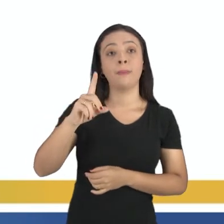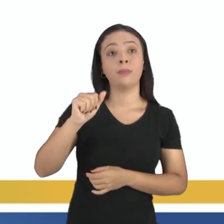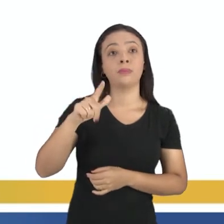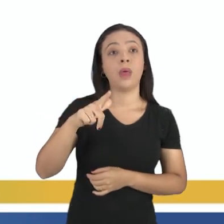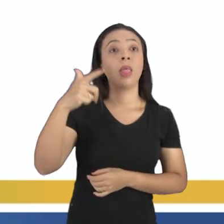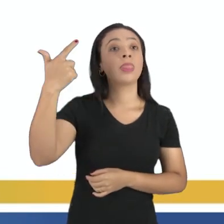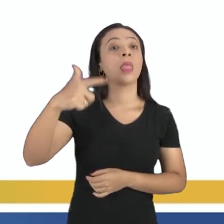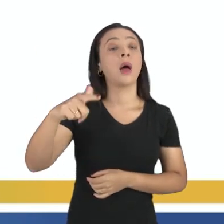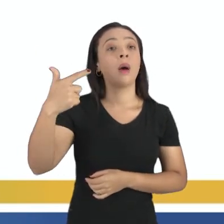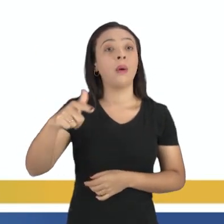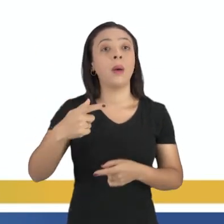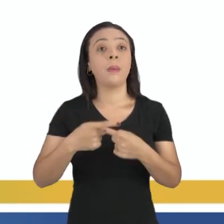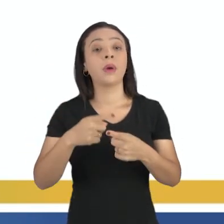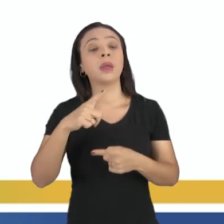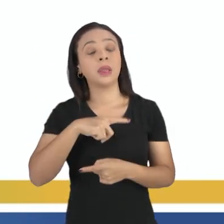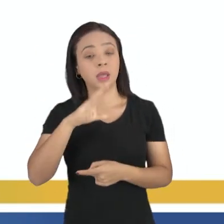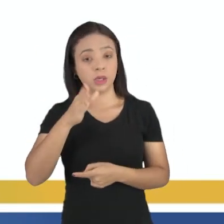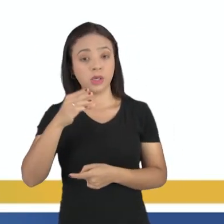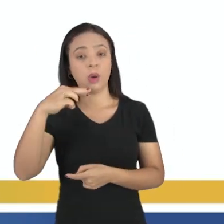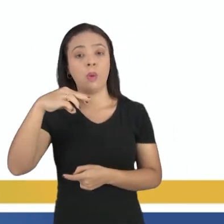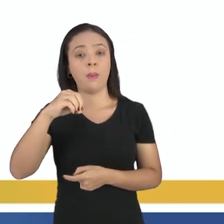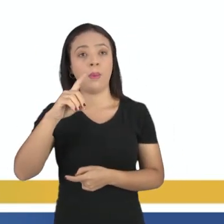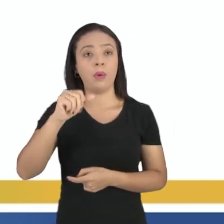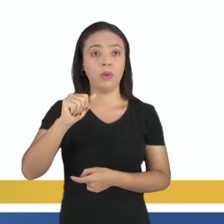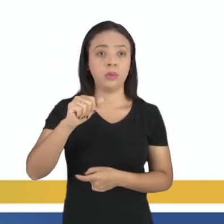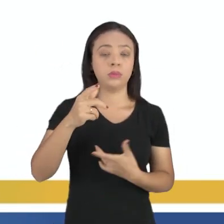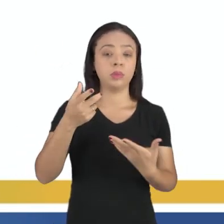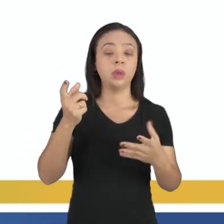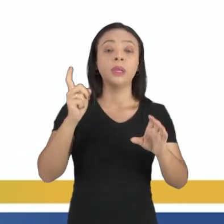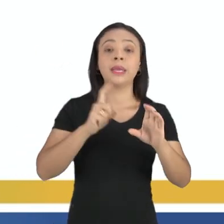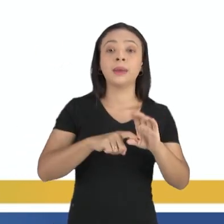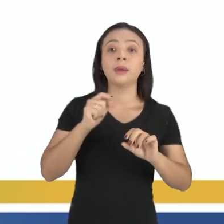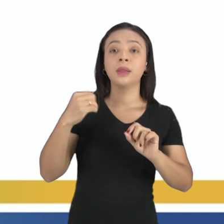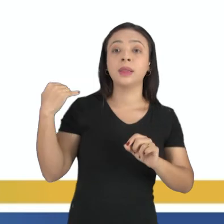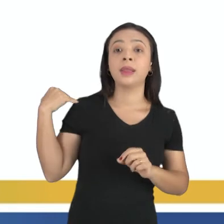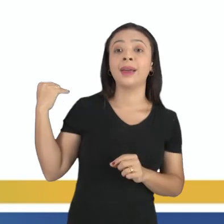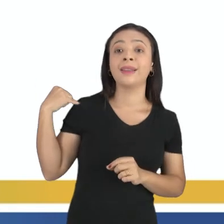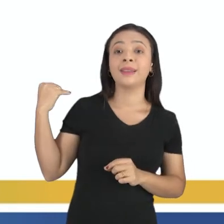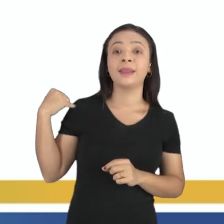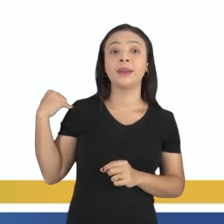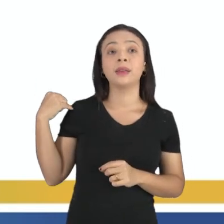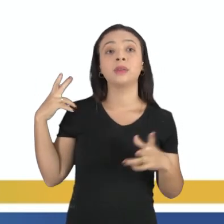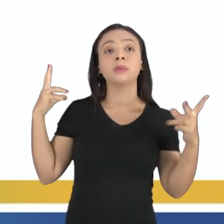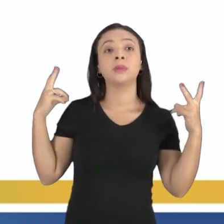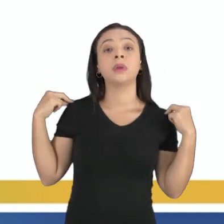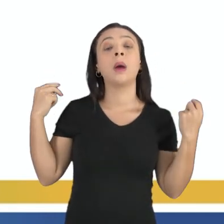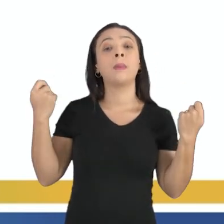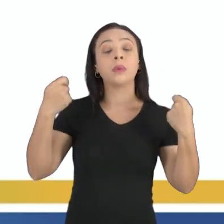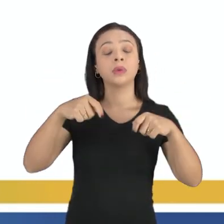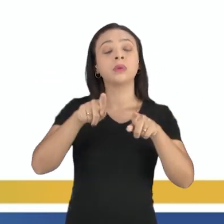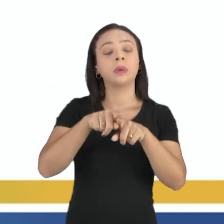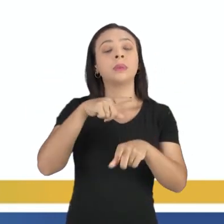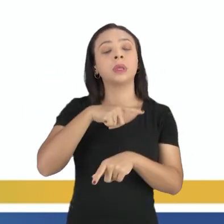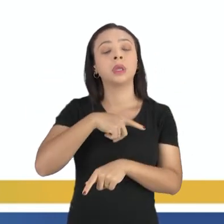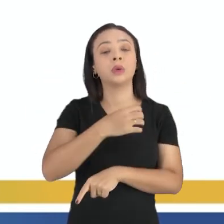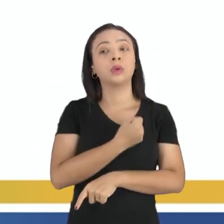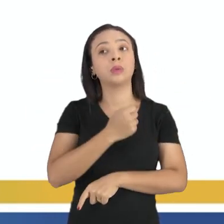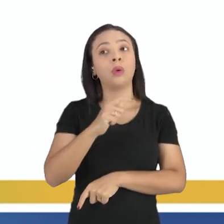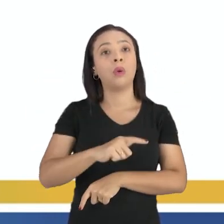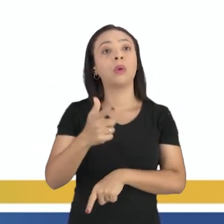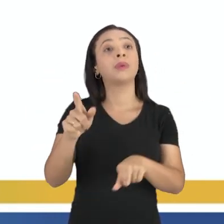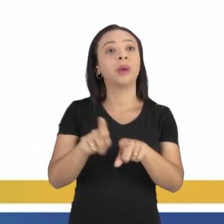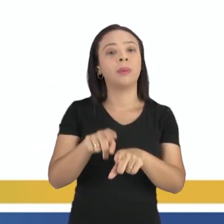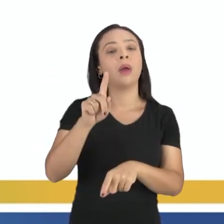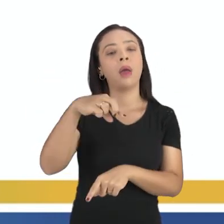né? Temos aí já uma moda e dependendo da idade do motorista podemos também ter um outro número aí considerado como